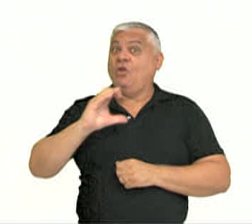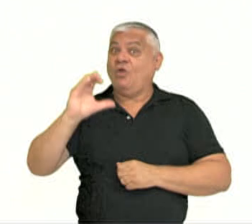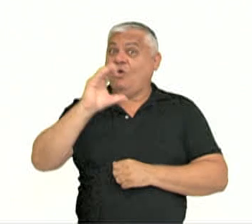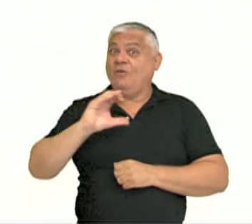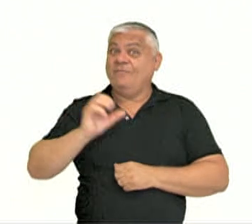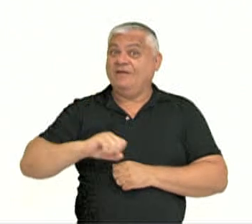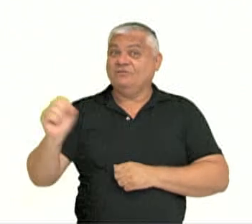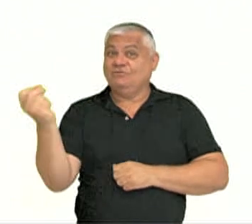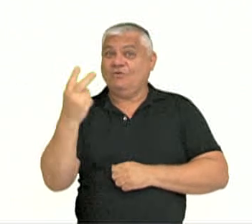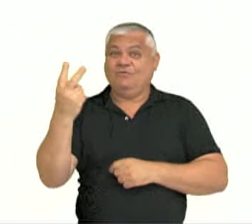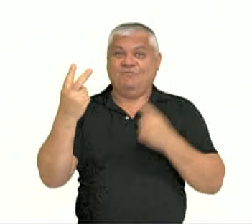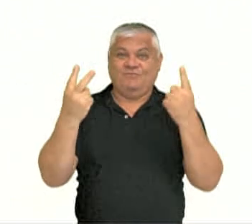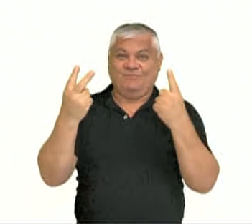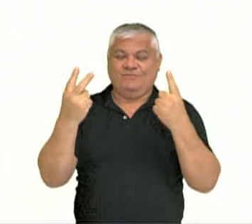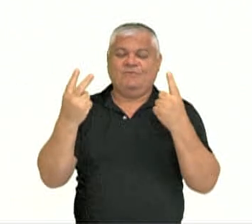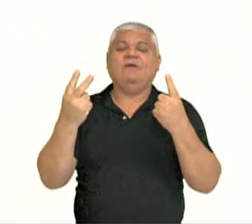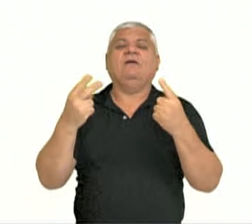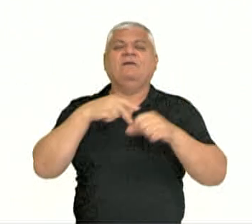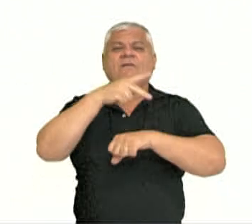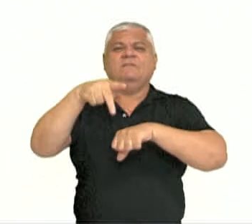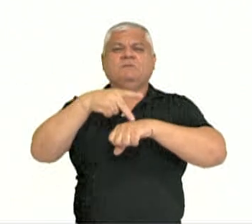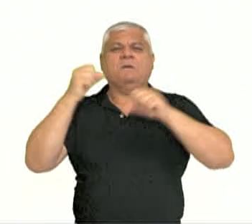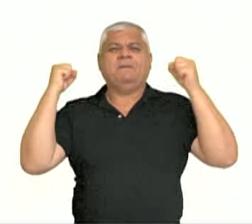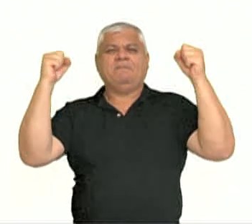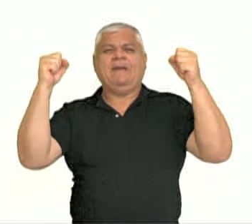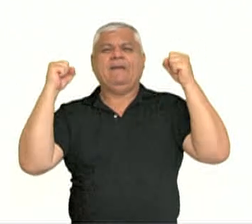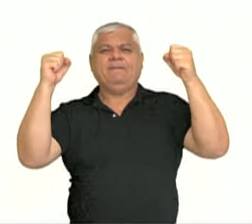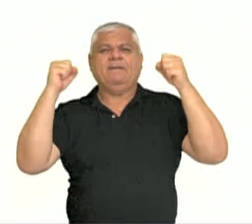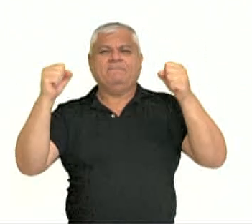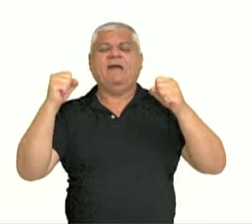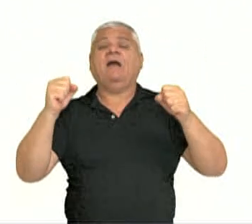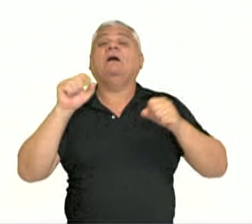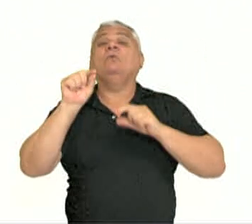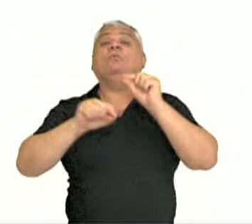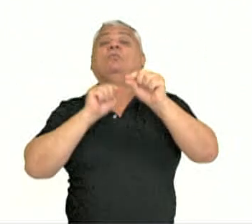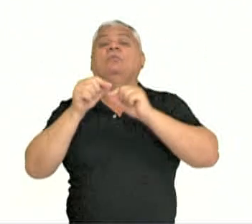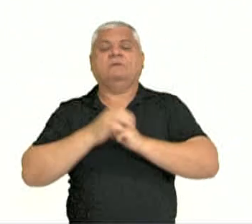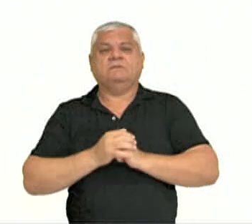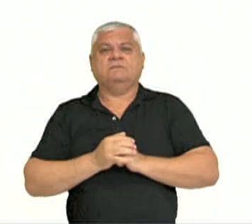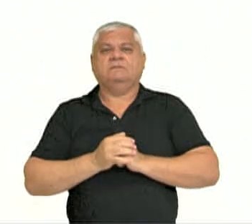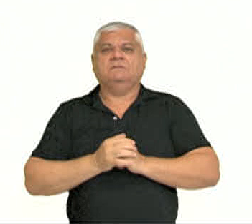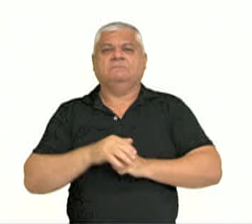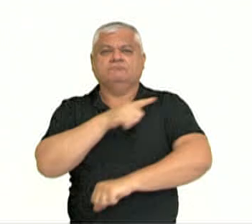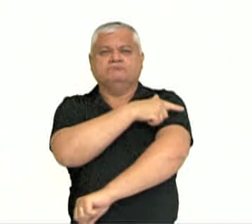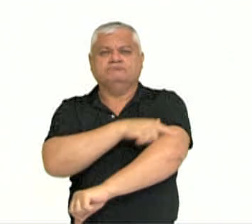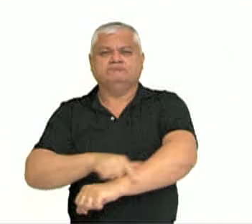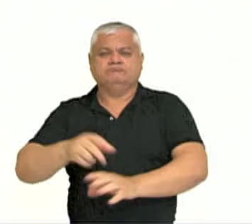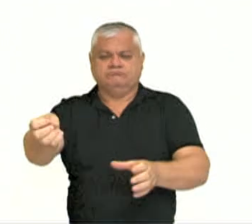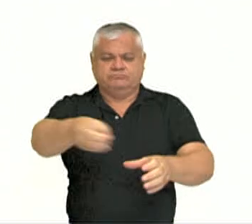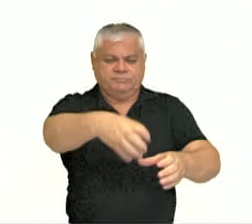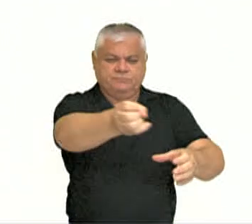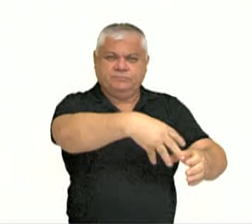2-1, os torcedores do país começaram a limpar tudo.